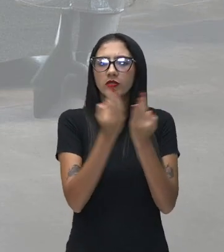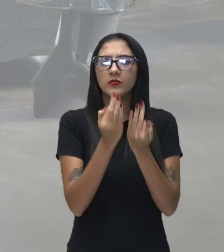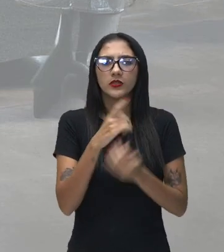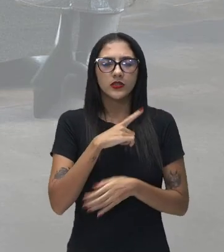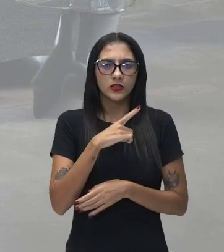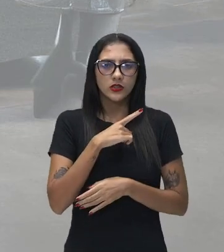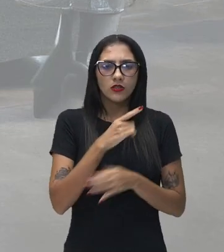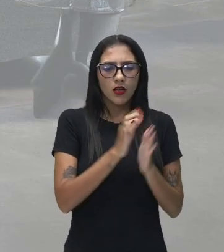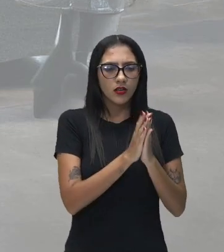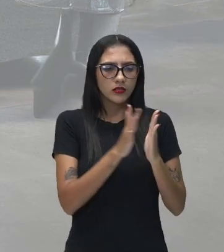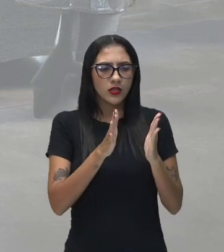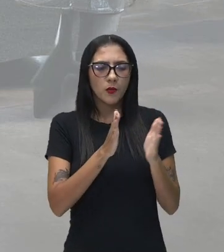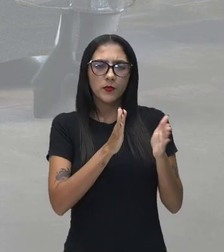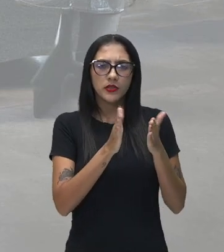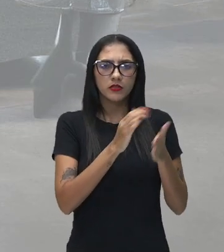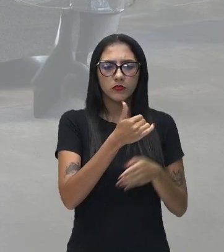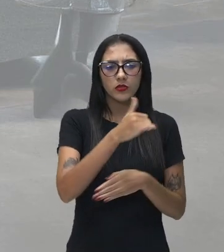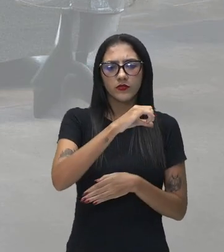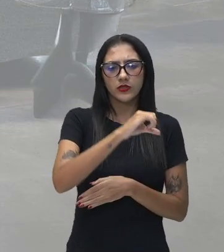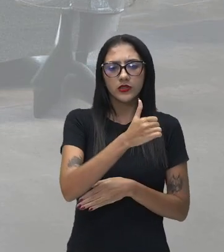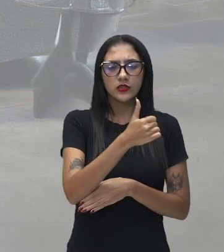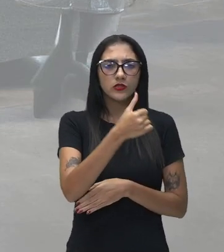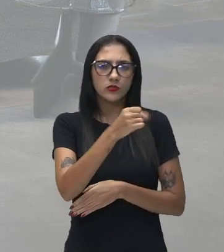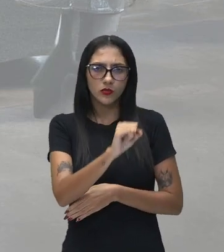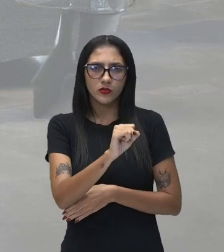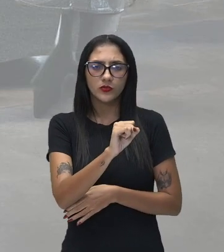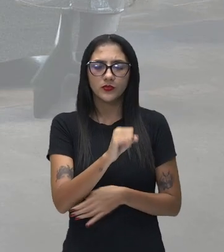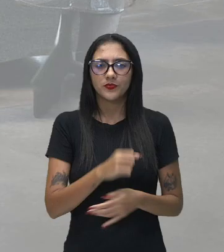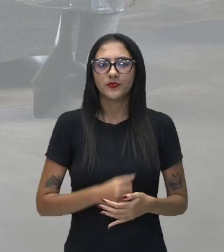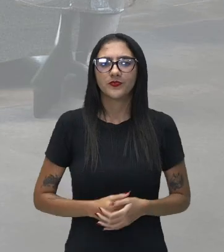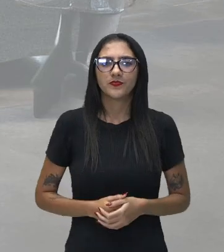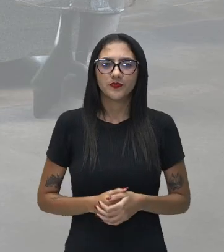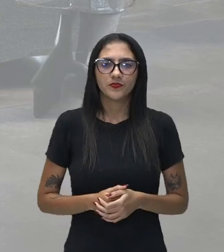em 1918, antes da Primeira Guerra Mundial.